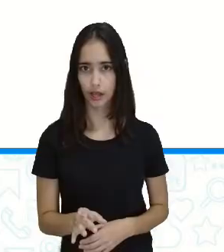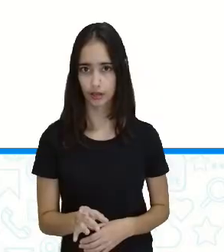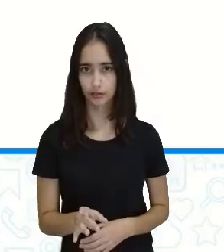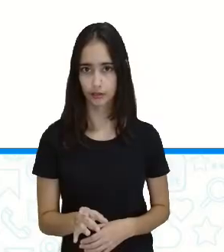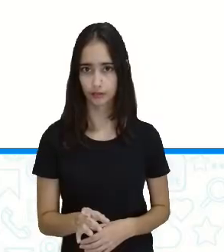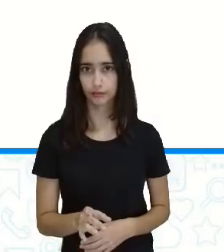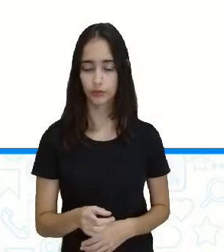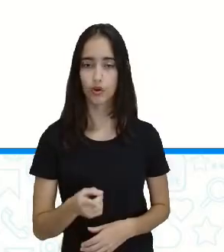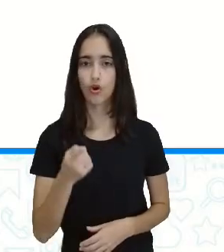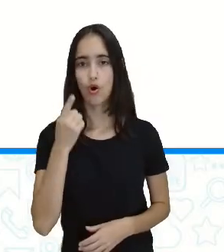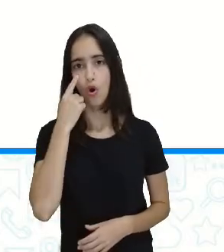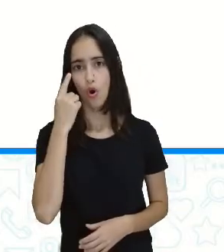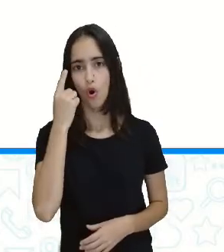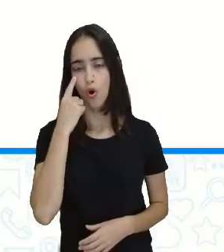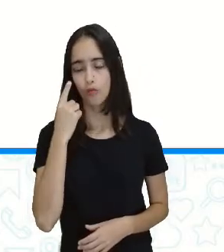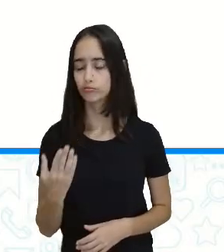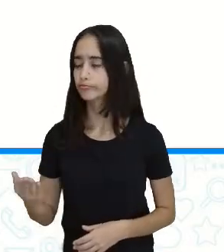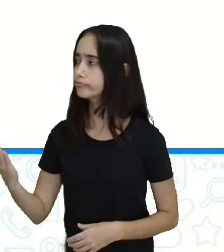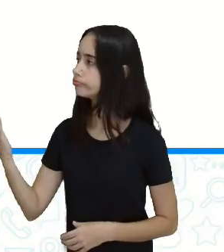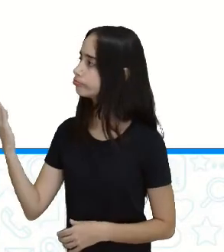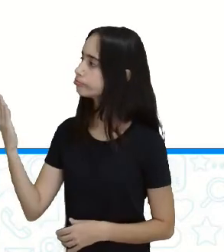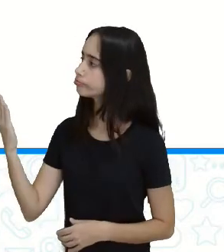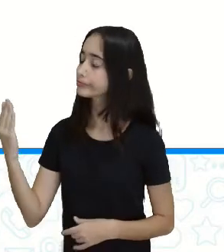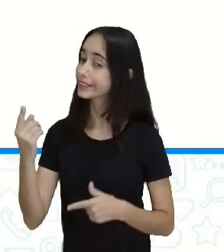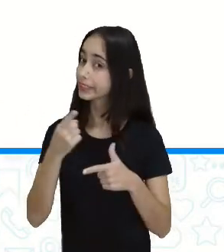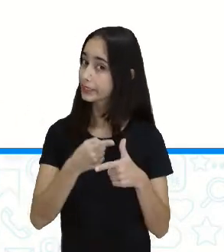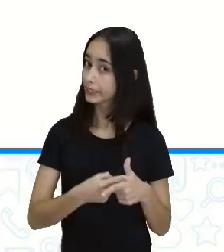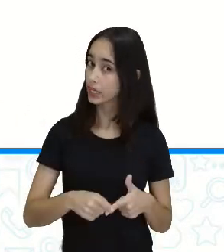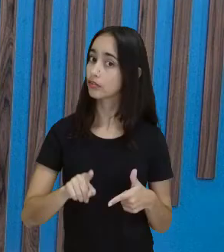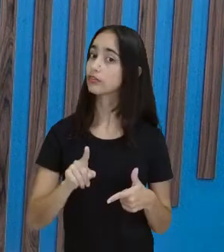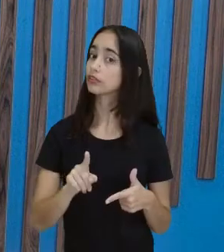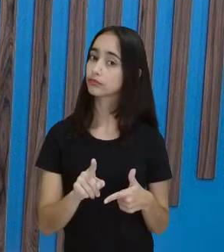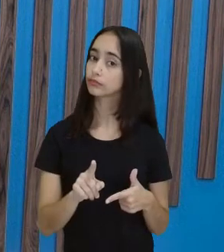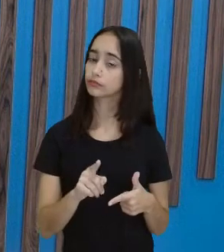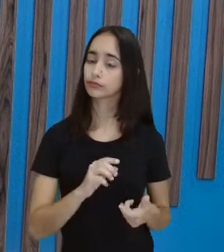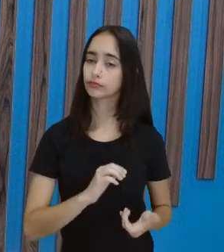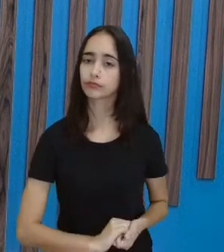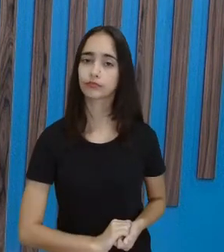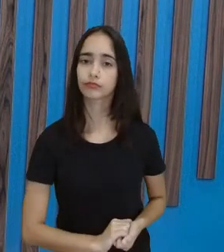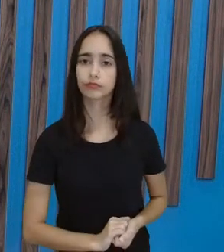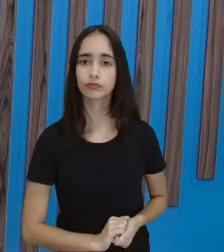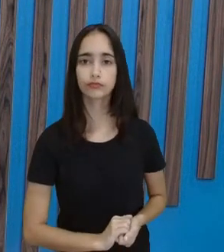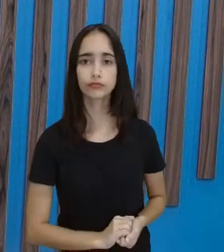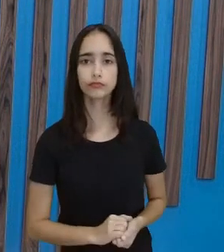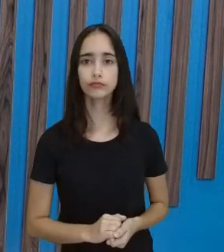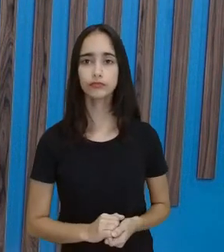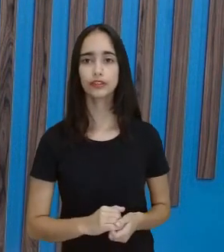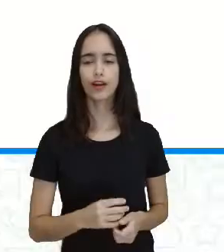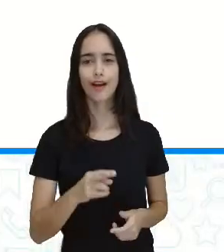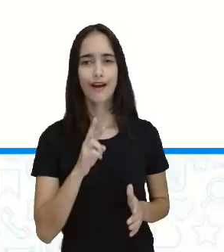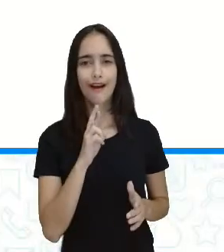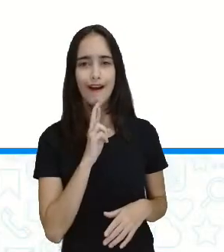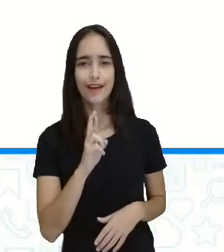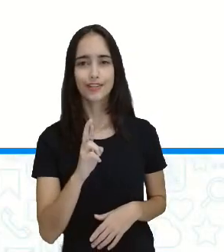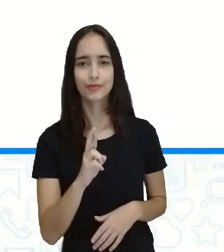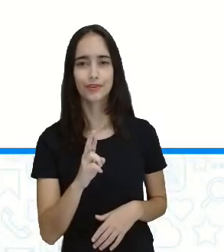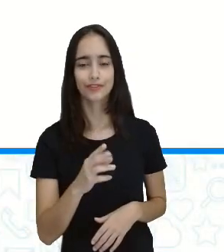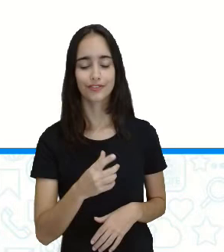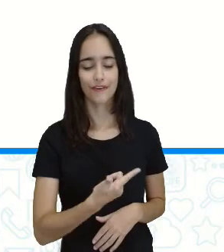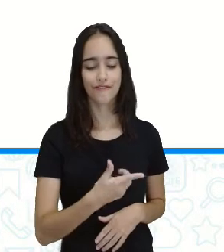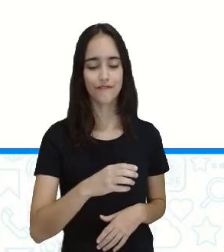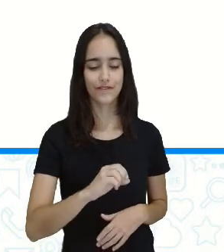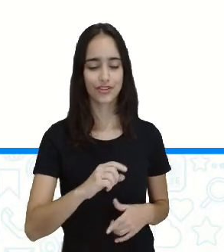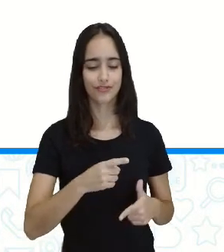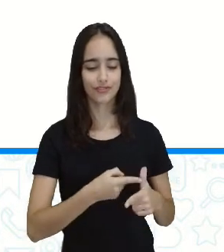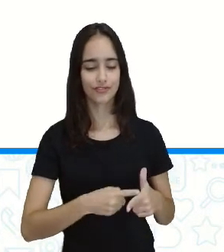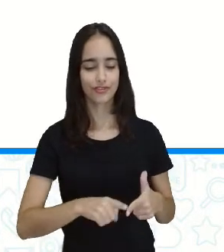vocês conhecem, é o sinal que representa aí a divisão. E como resultado, a gente tem o